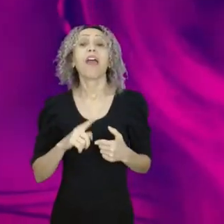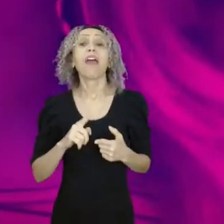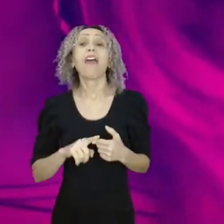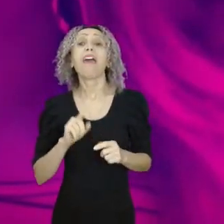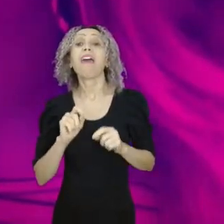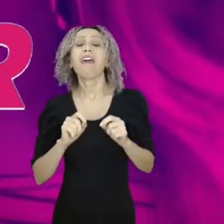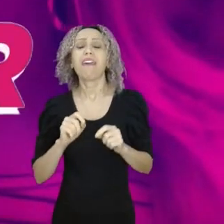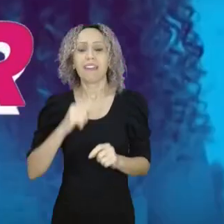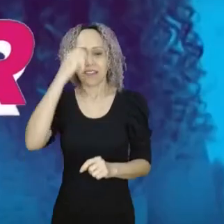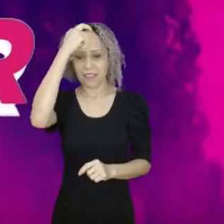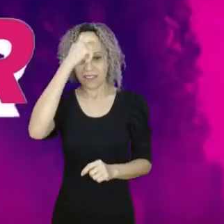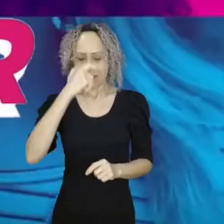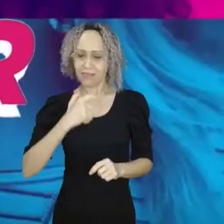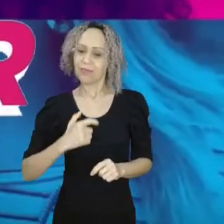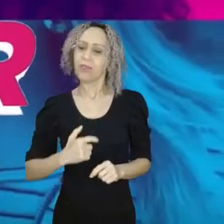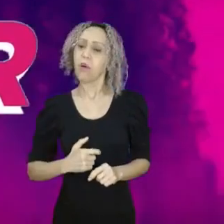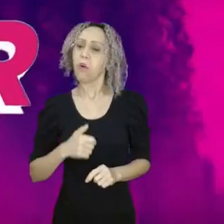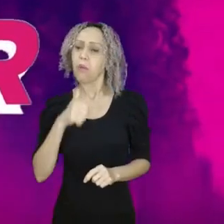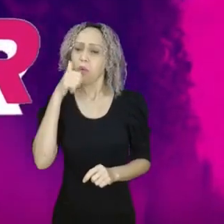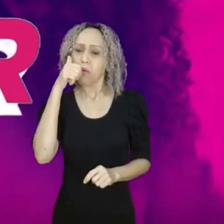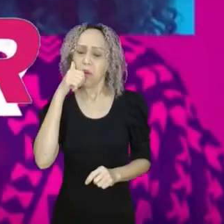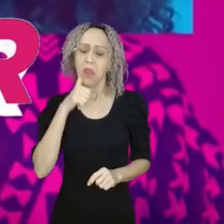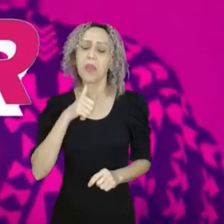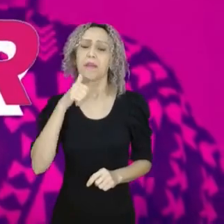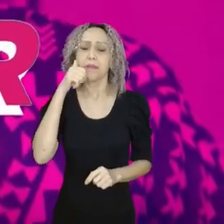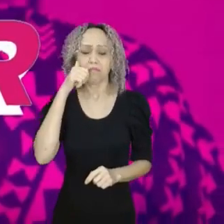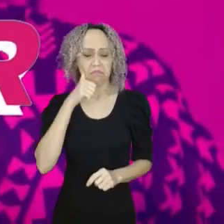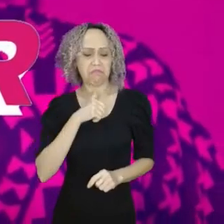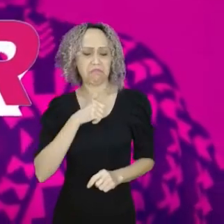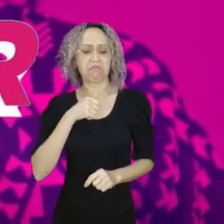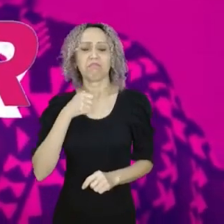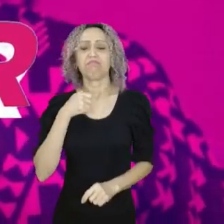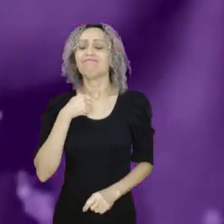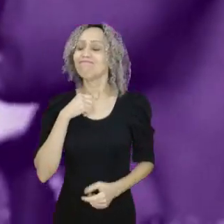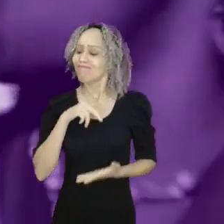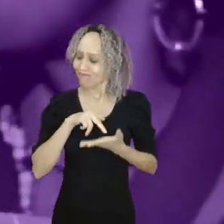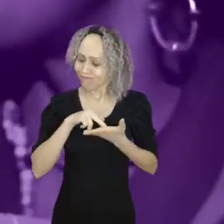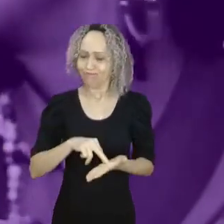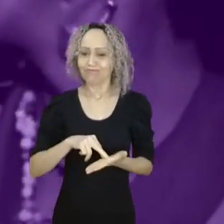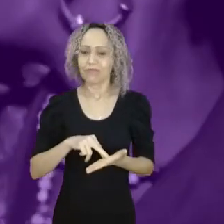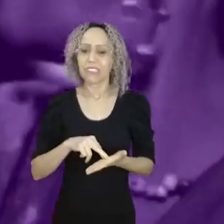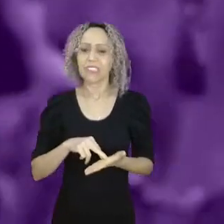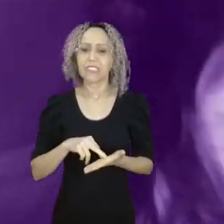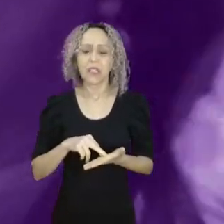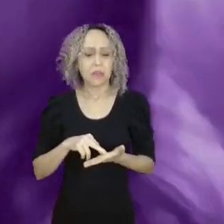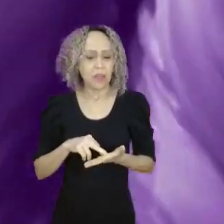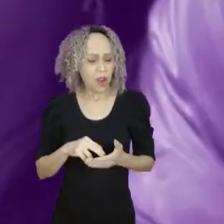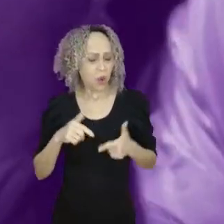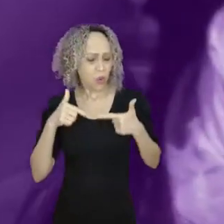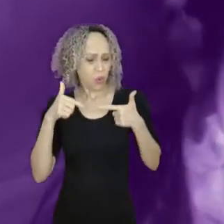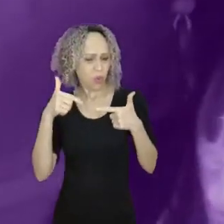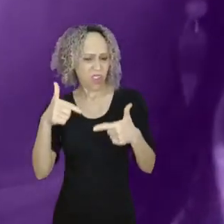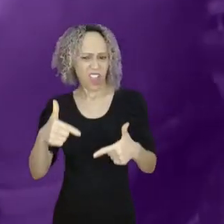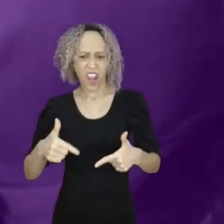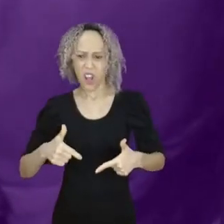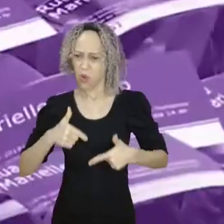Porque eu sou mulher pra fazer